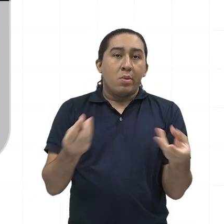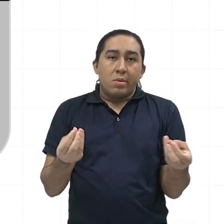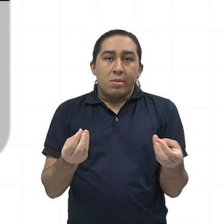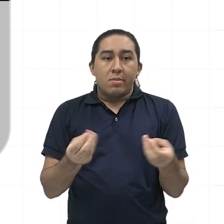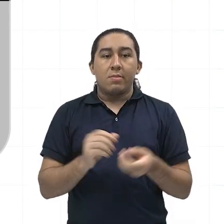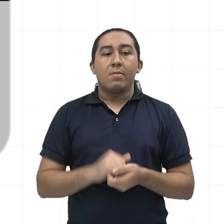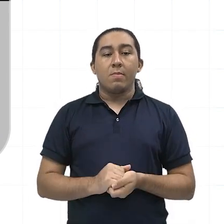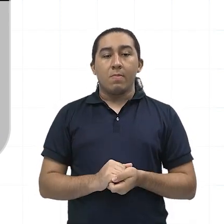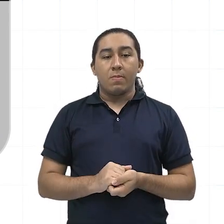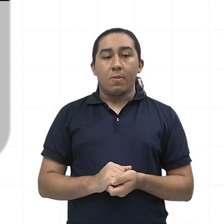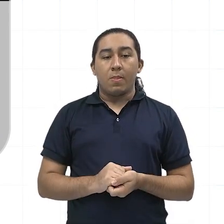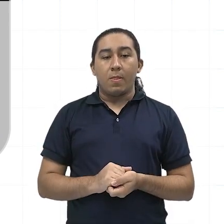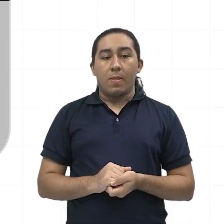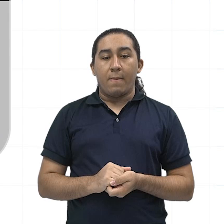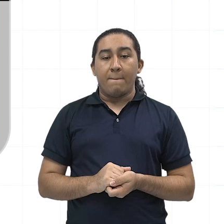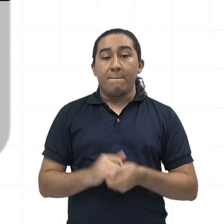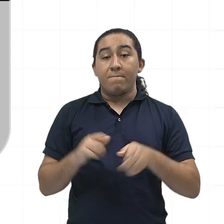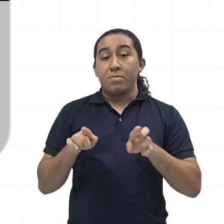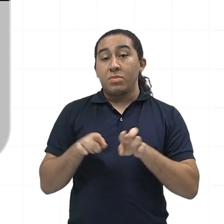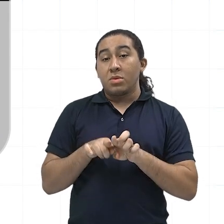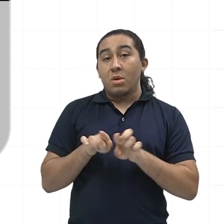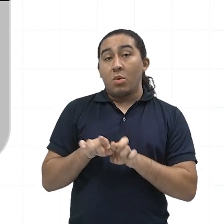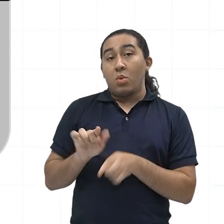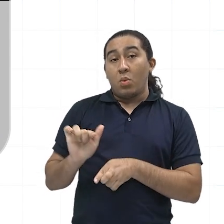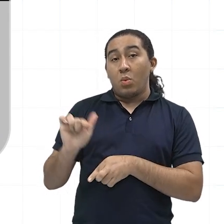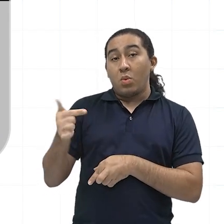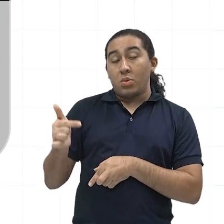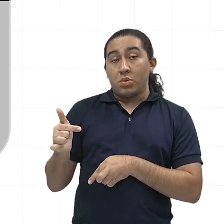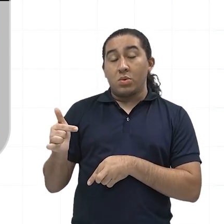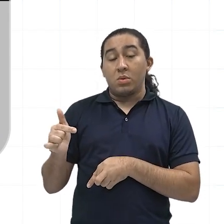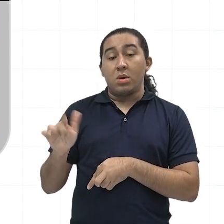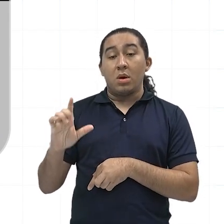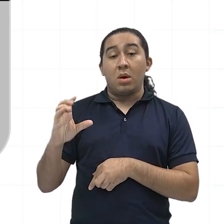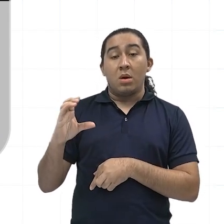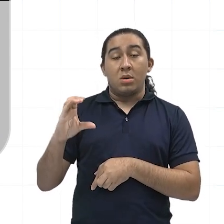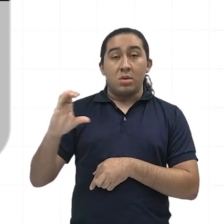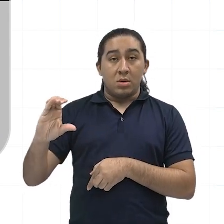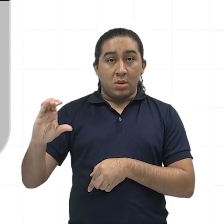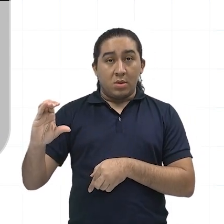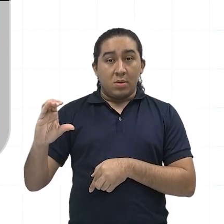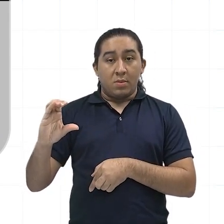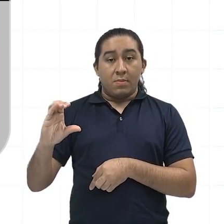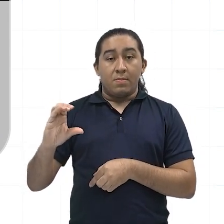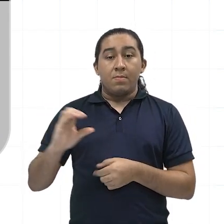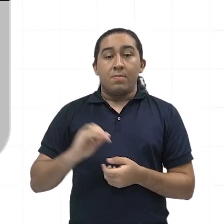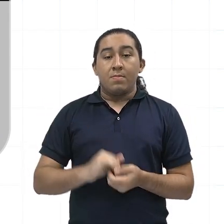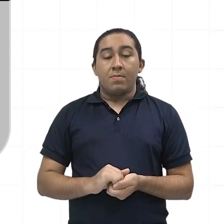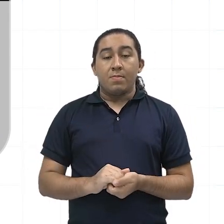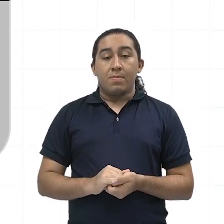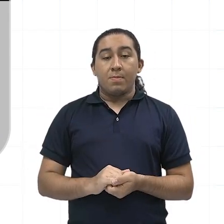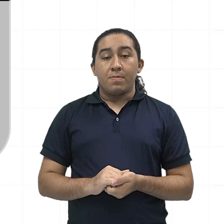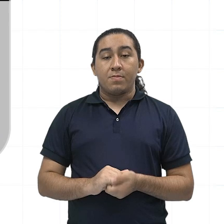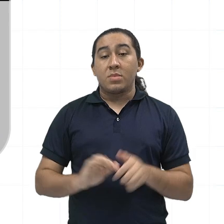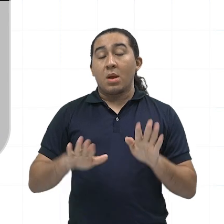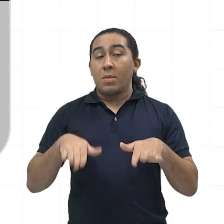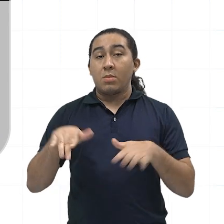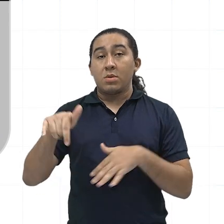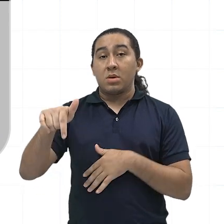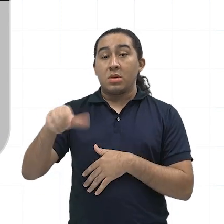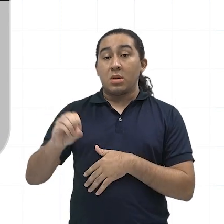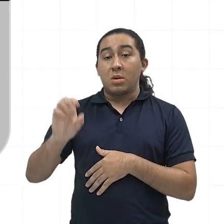incurável. Enquanto que, em contrapartida, o vírus da hepatite C, cerca